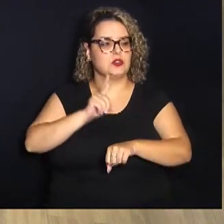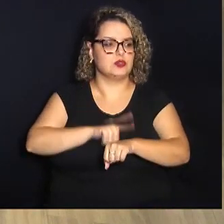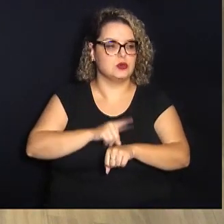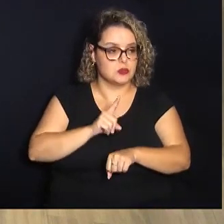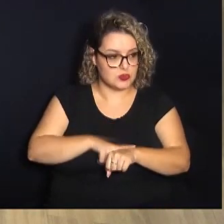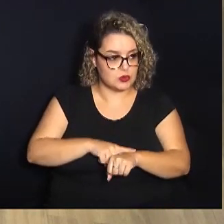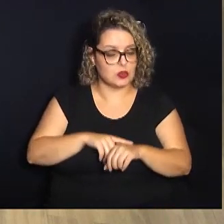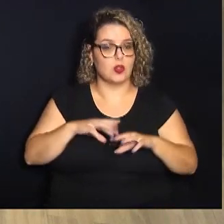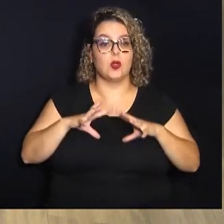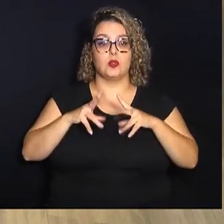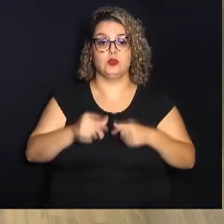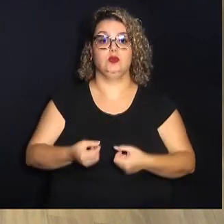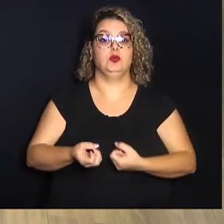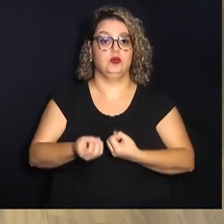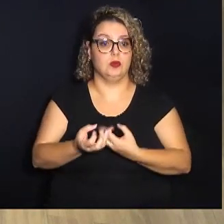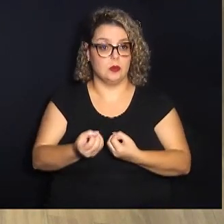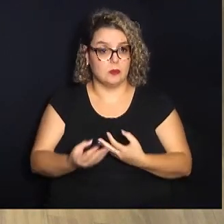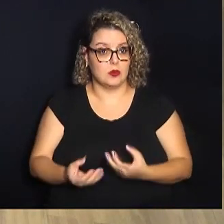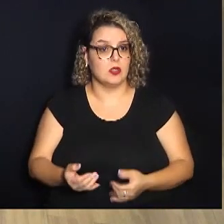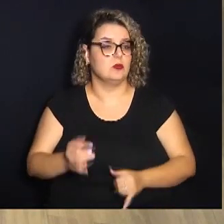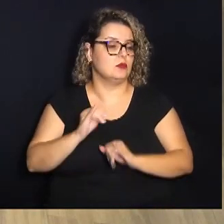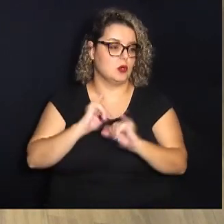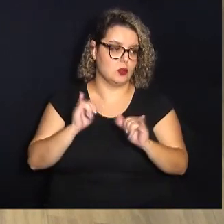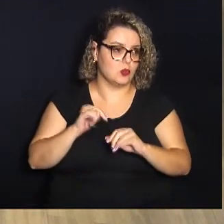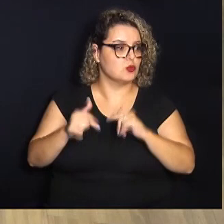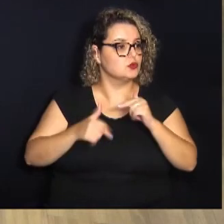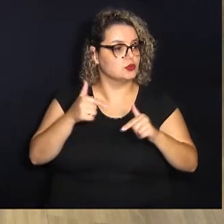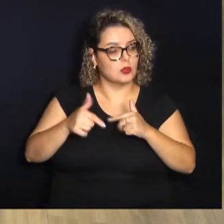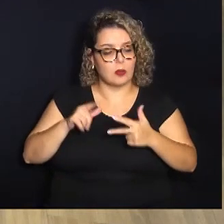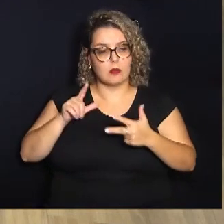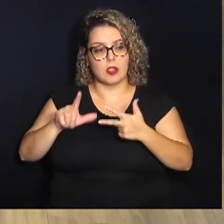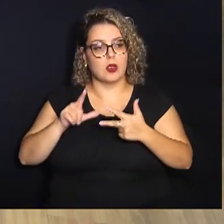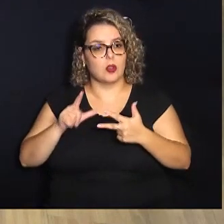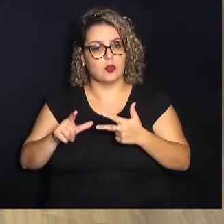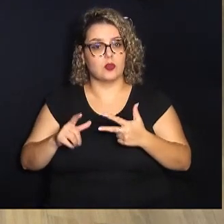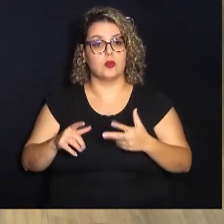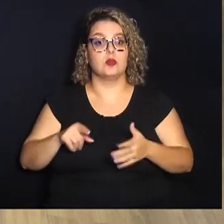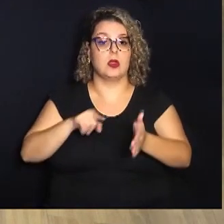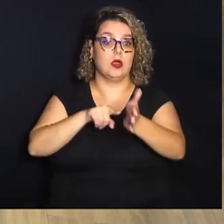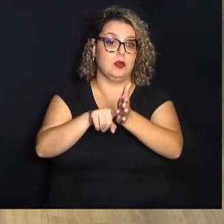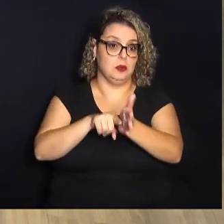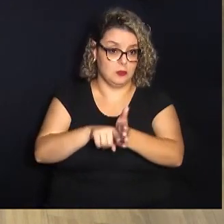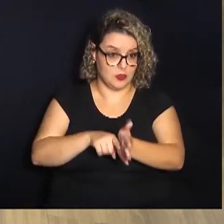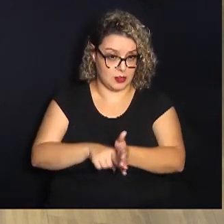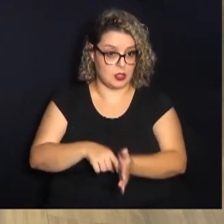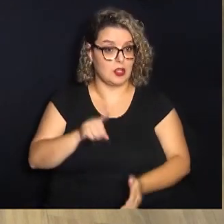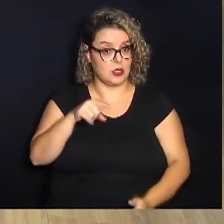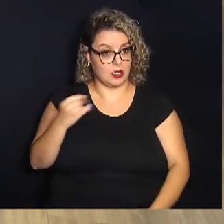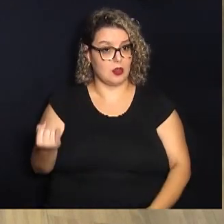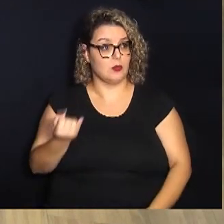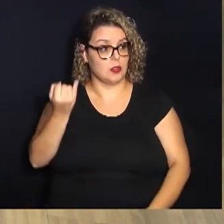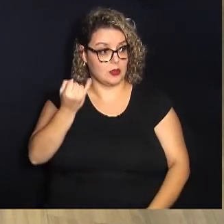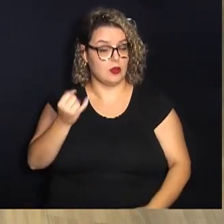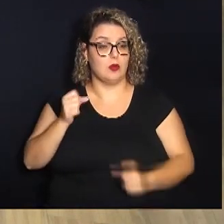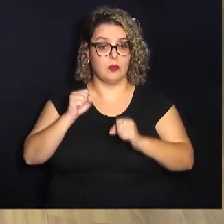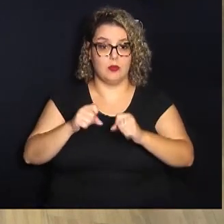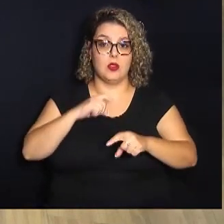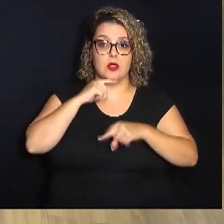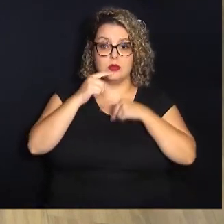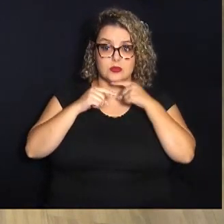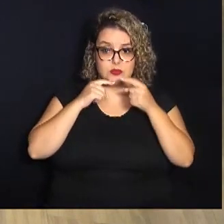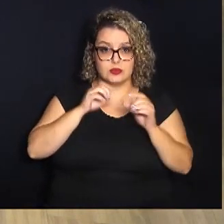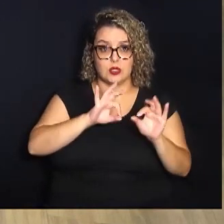tempo, tudo que foi passado aqui, as informações, o trabalho do Legislativo, os questionamentos que são importantes também, pode ser a dúvida dos